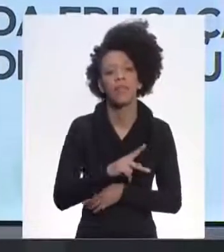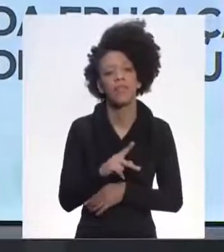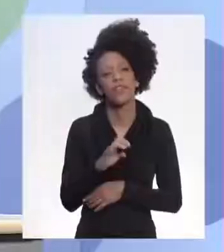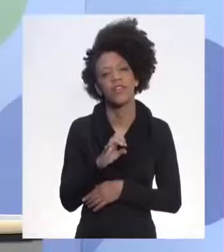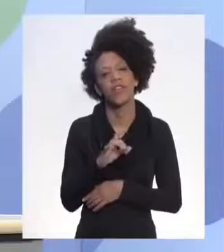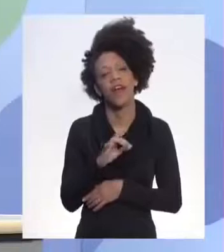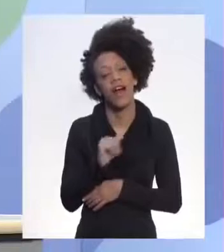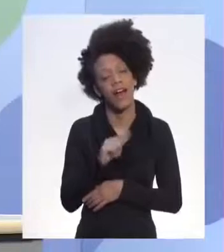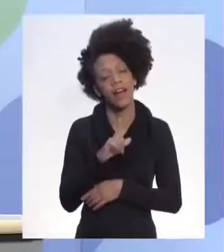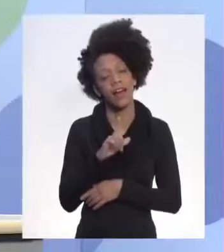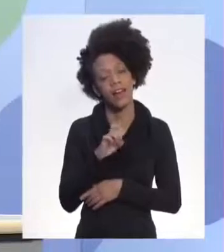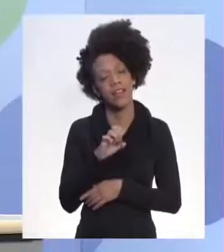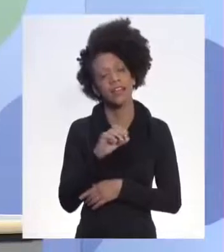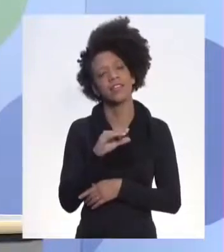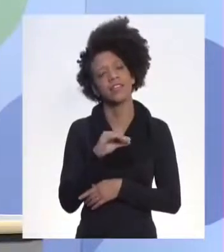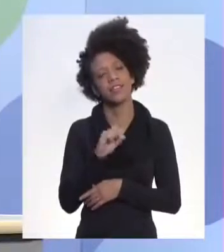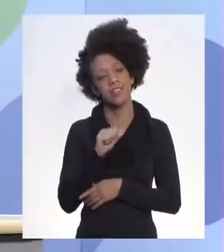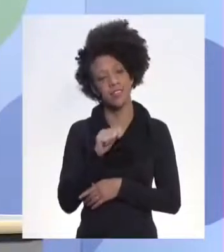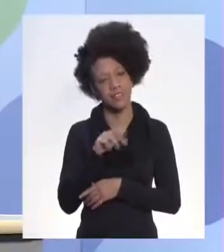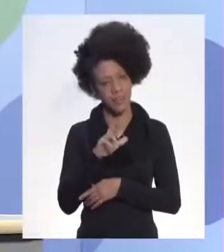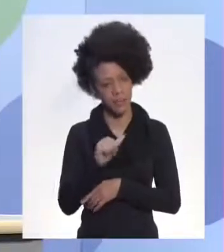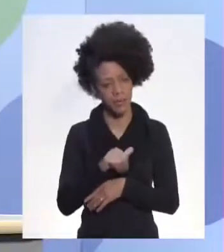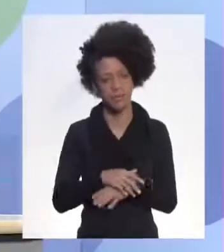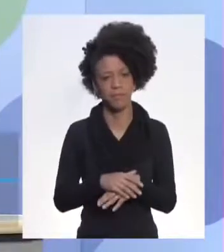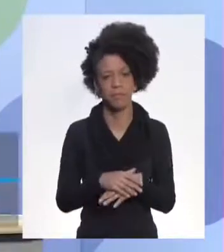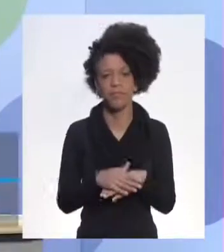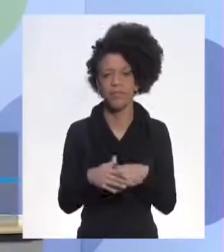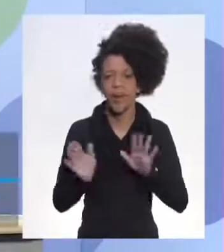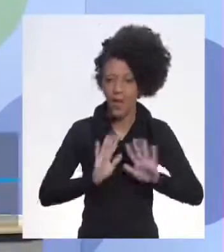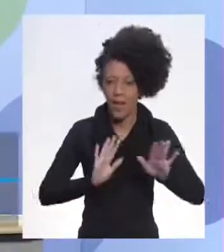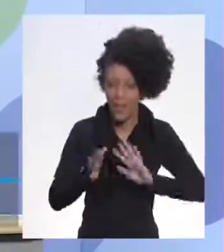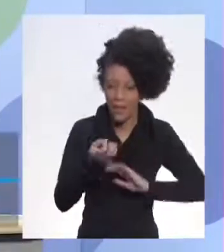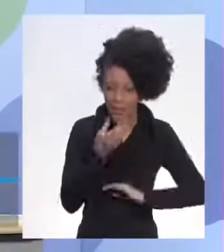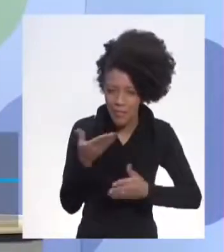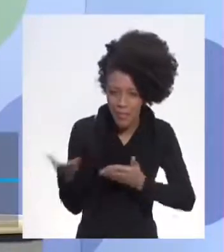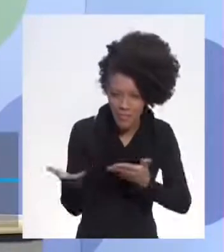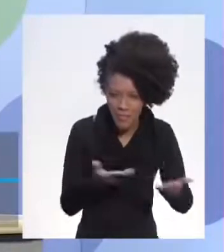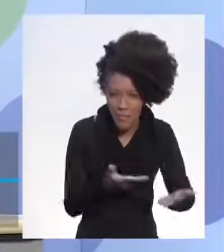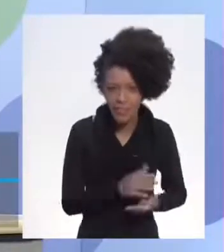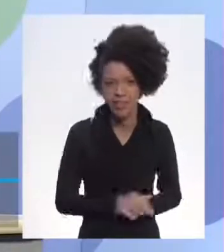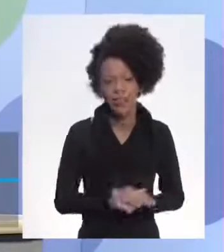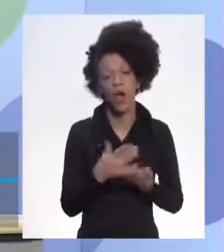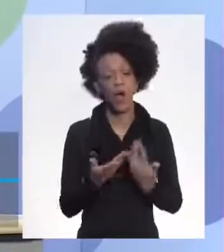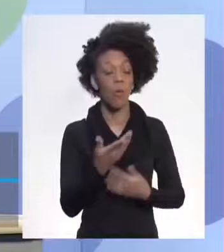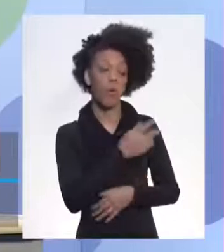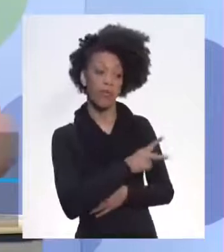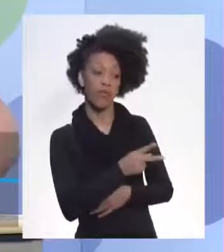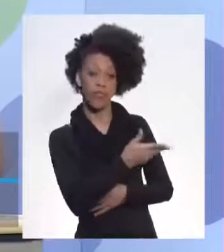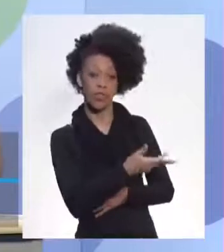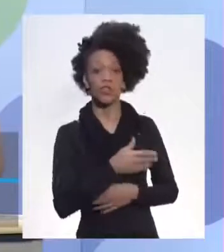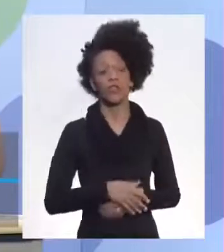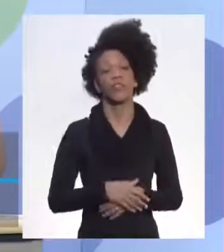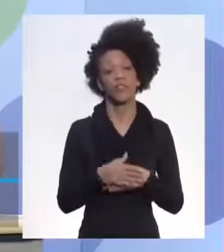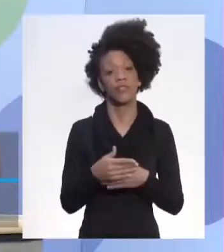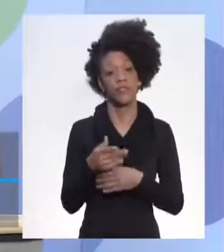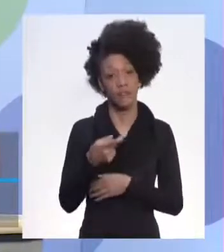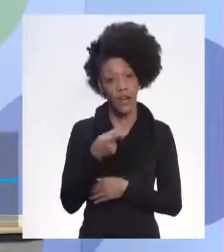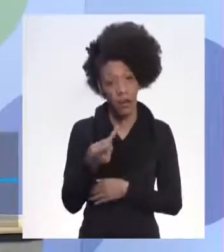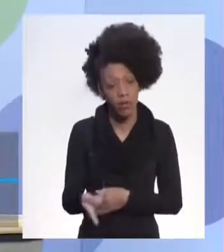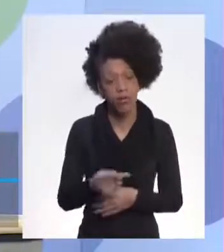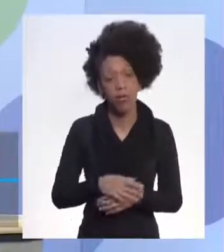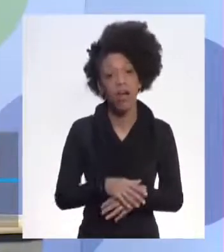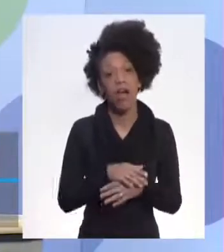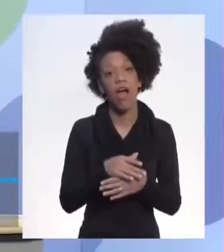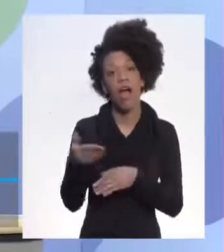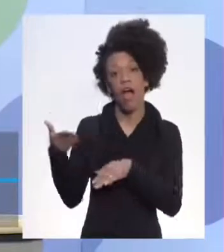Alessandra. Olá, alunos, olá, professores, bem-vindos à nossa aula. Como o Jonas disse, a interação de vocês é fundamental para